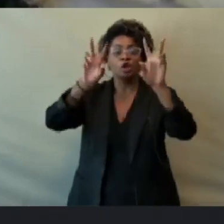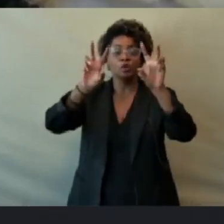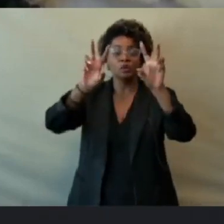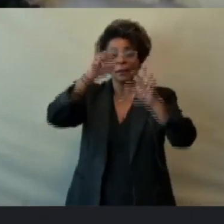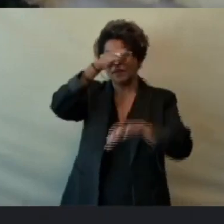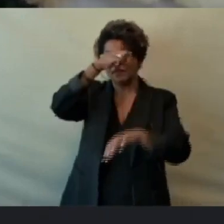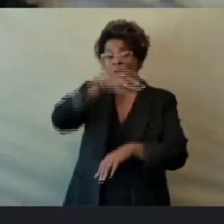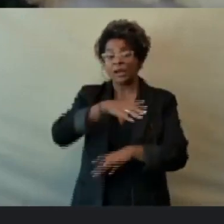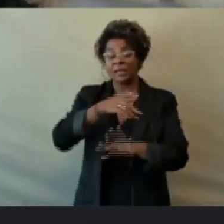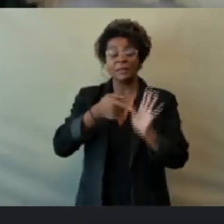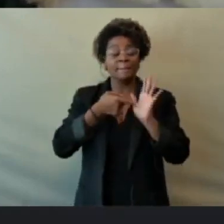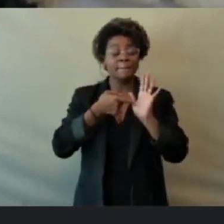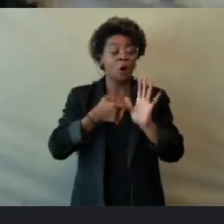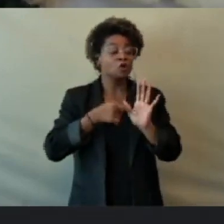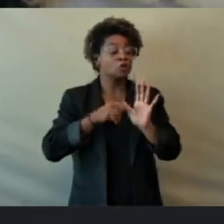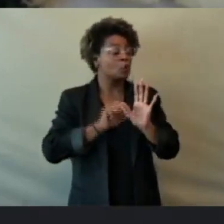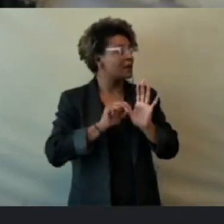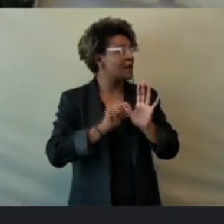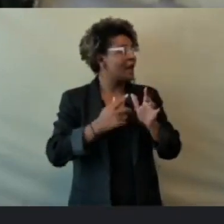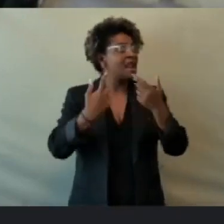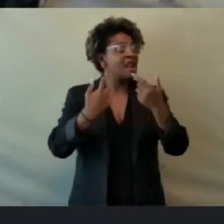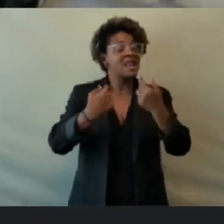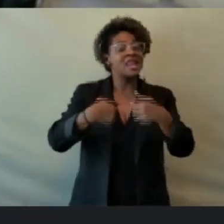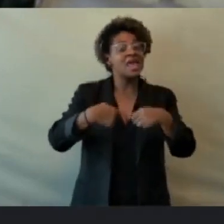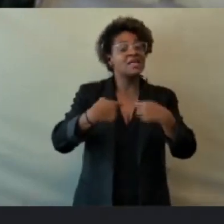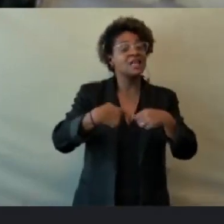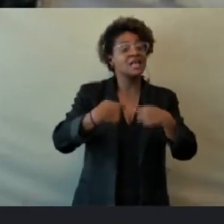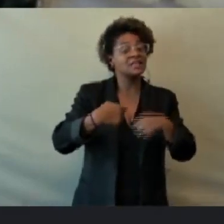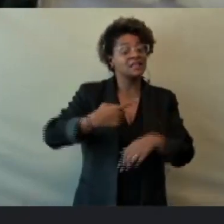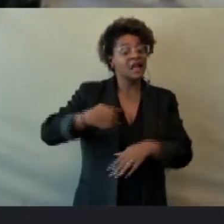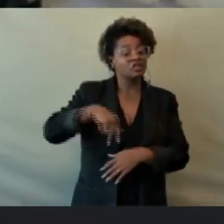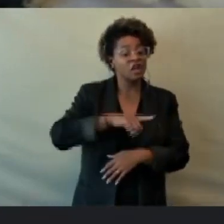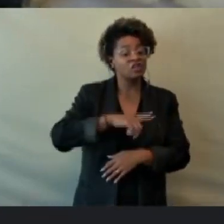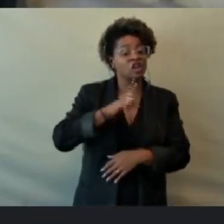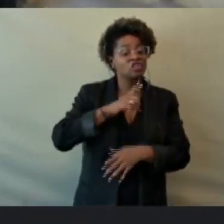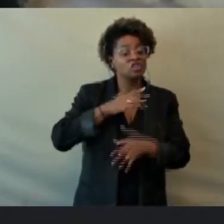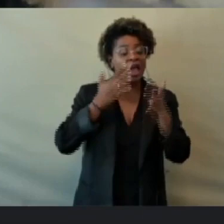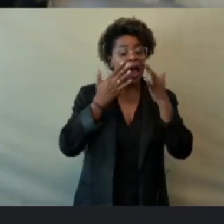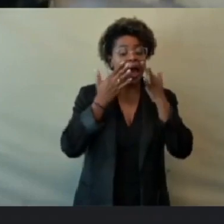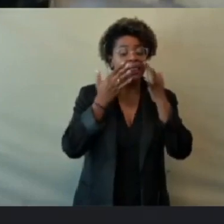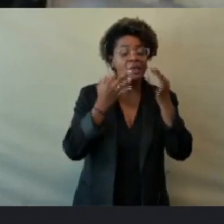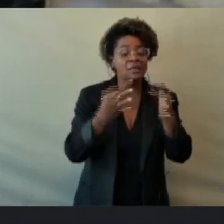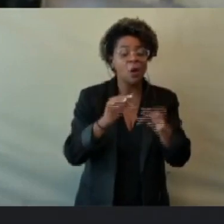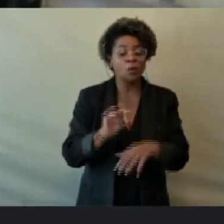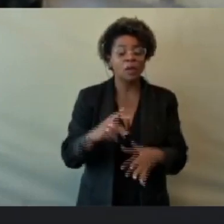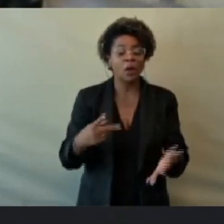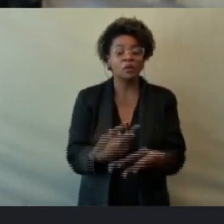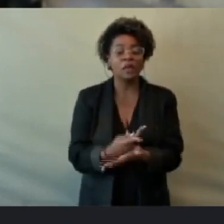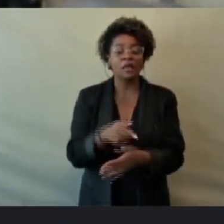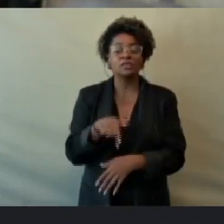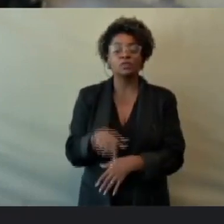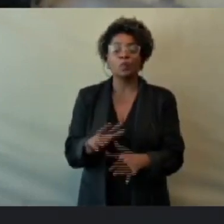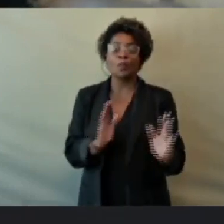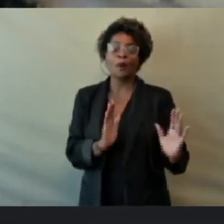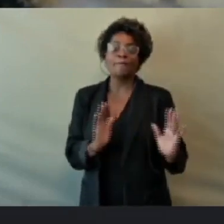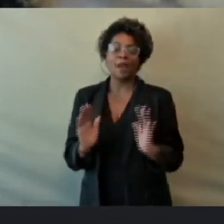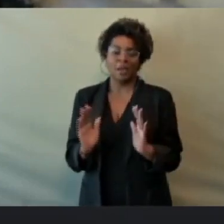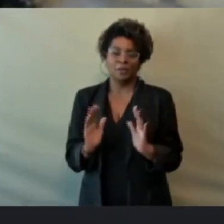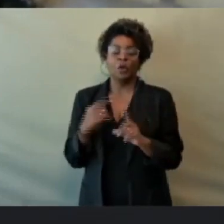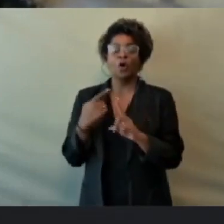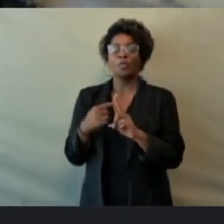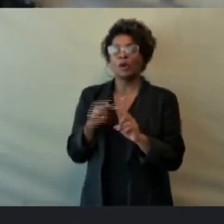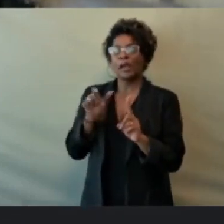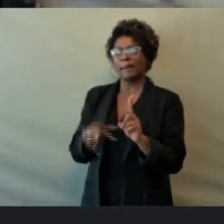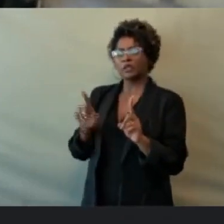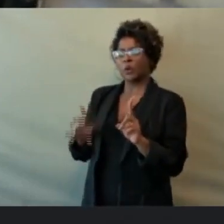muitas vezes estar atento ao momento aquela vulnerabilidade que aquela pessoa está nessa